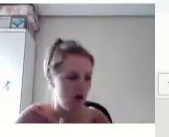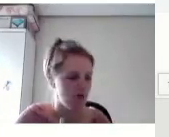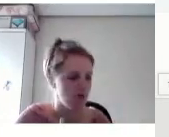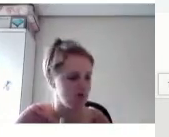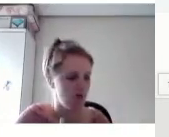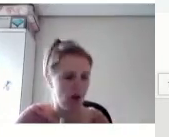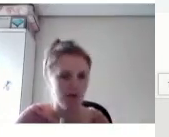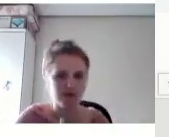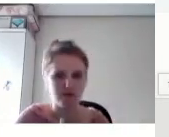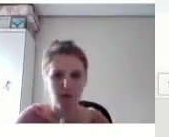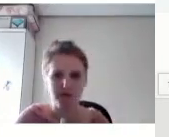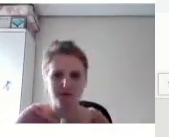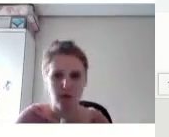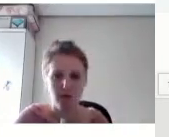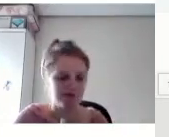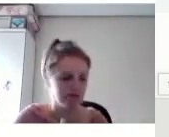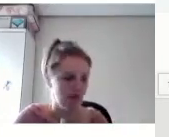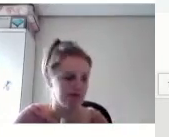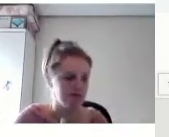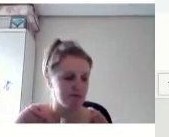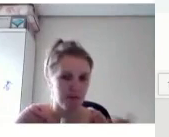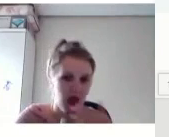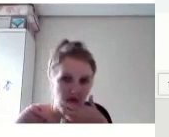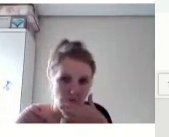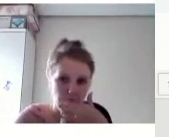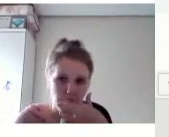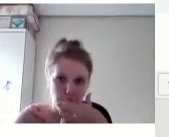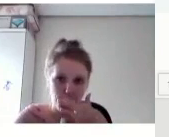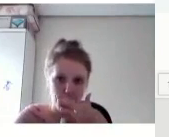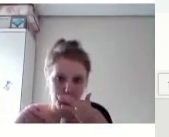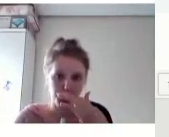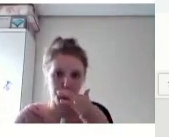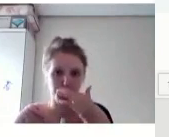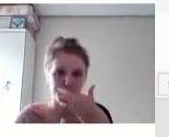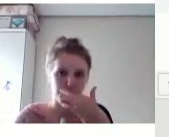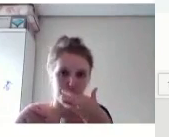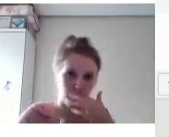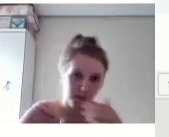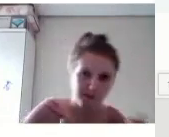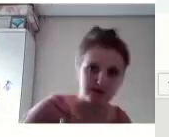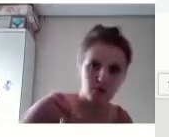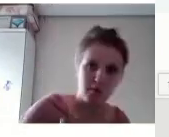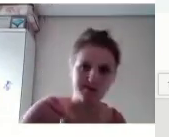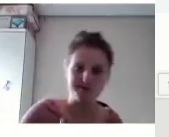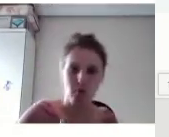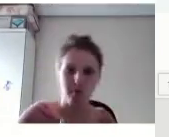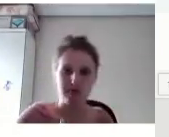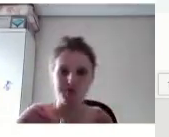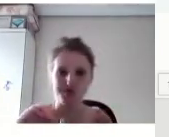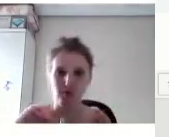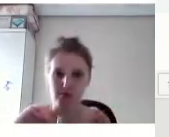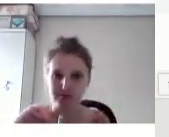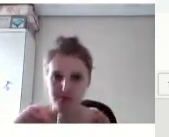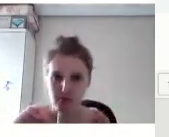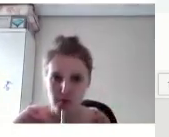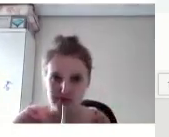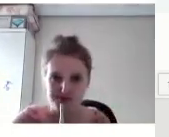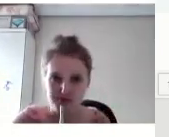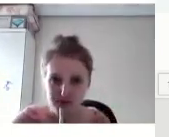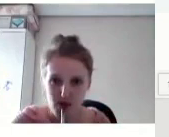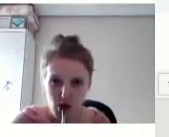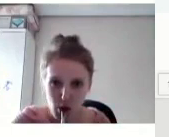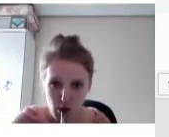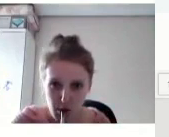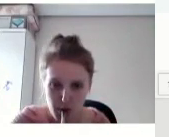da densidade hamiltoniana que a gente acabou de construir, né? Ou seja, vai ser a integral do volume desses dois termos aqui,